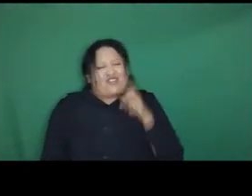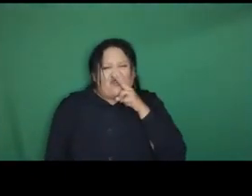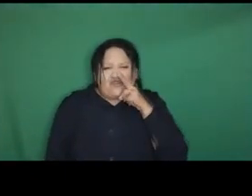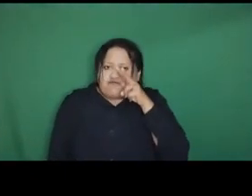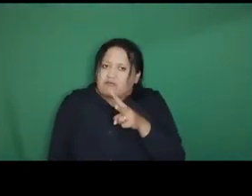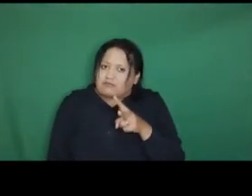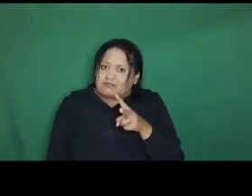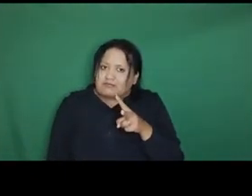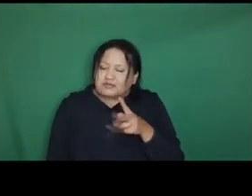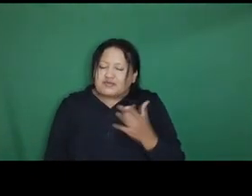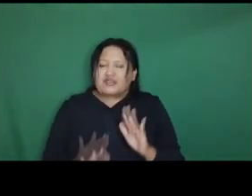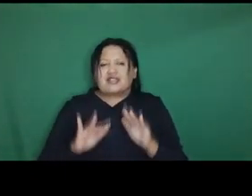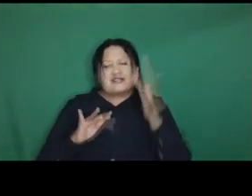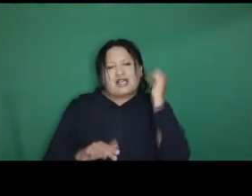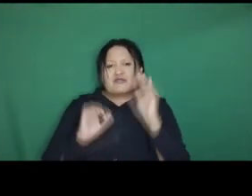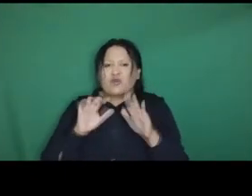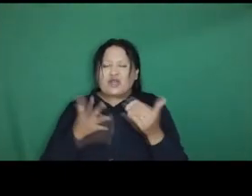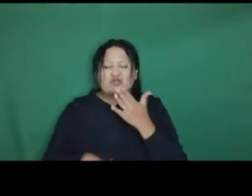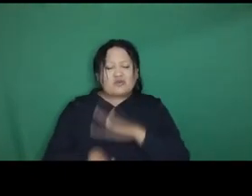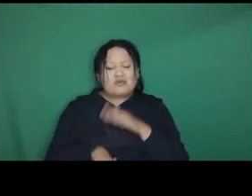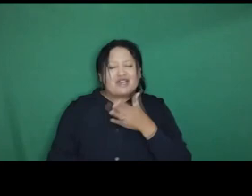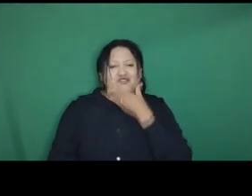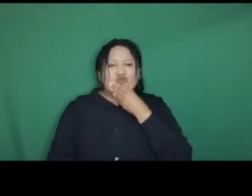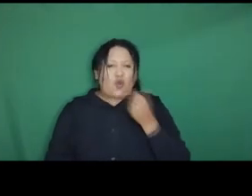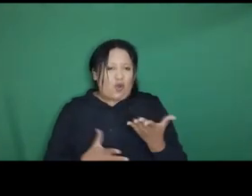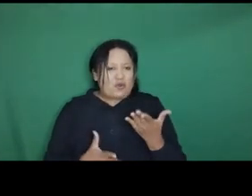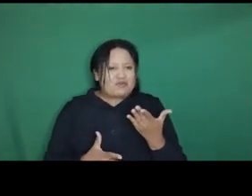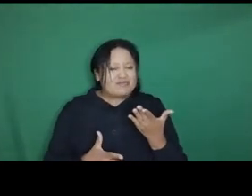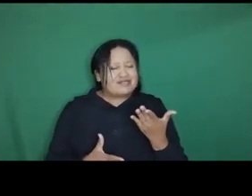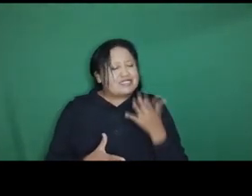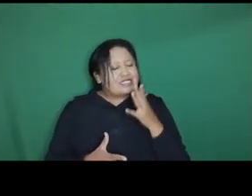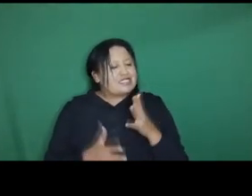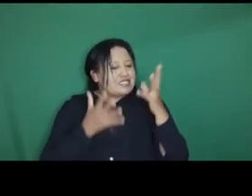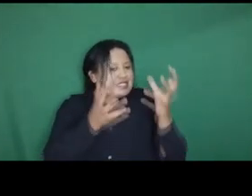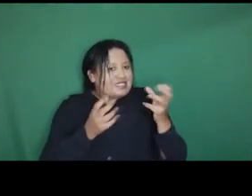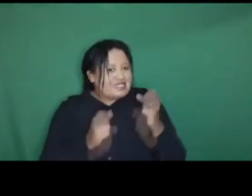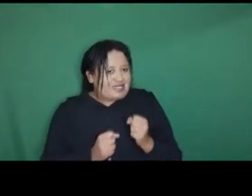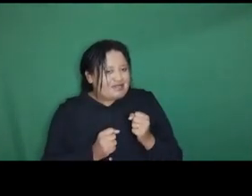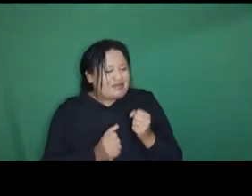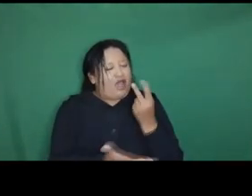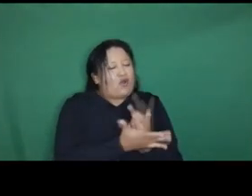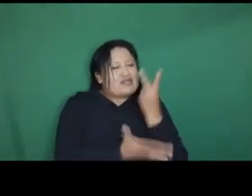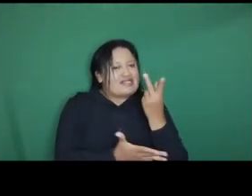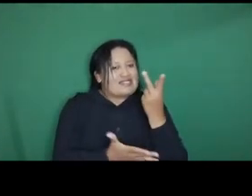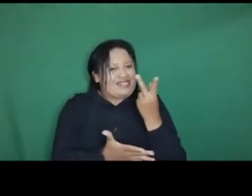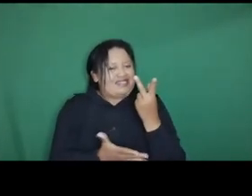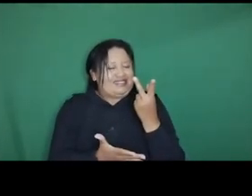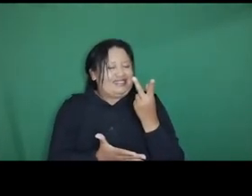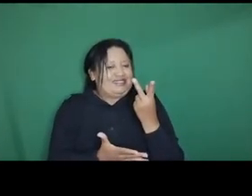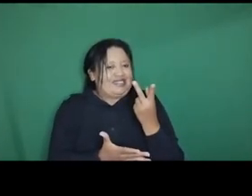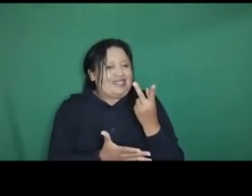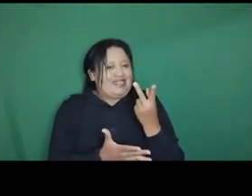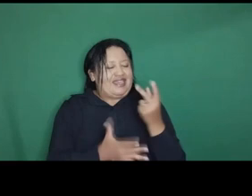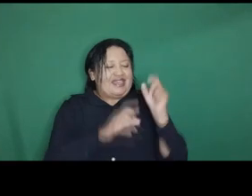brutal até e a gente sabe que quanto mais o homem se apropria para realização de atividades né Quanto